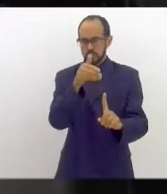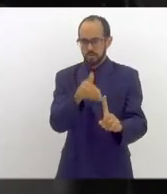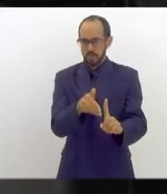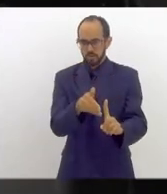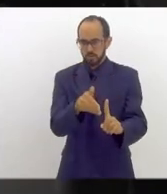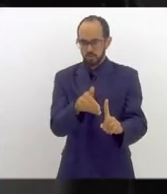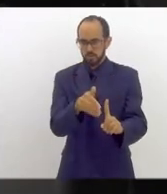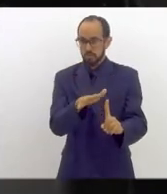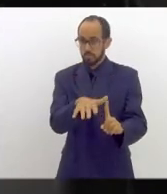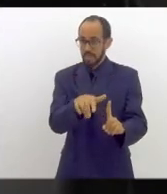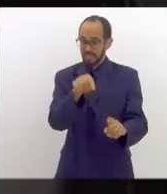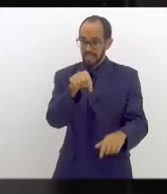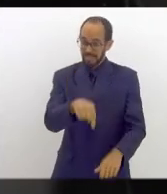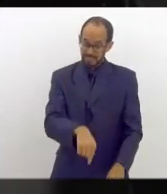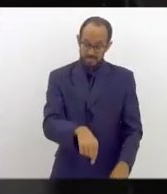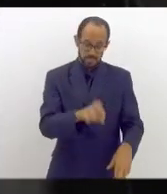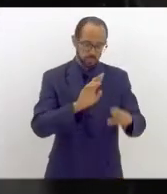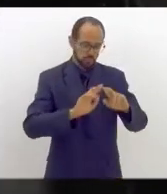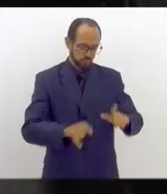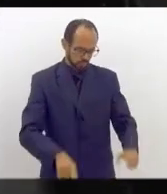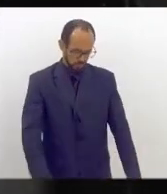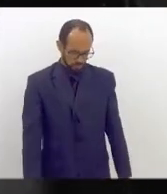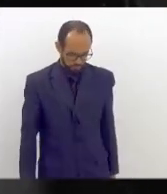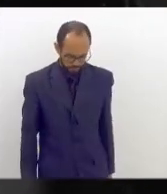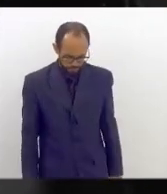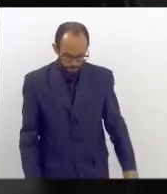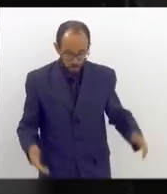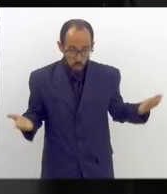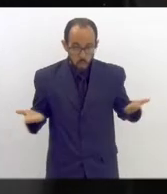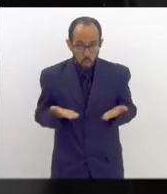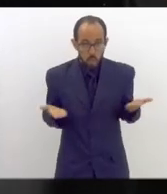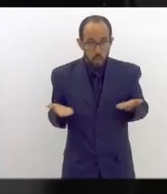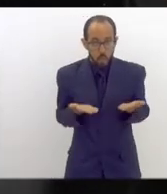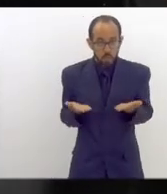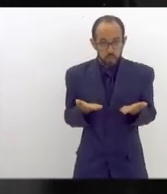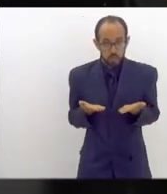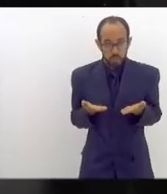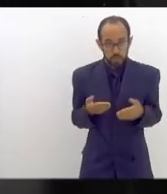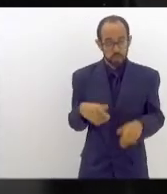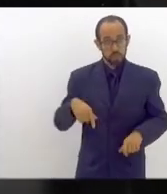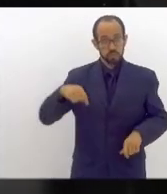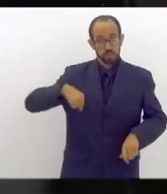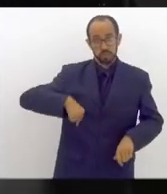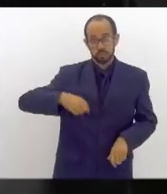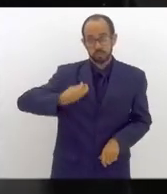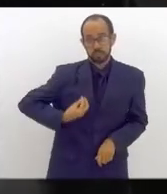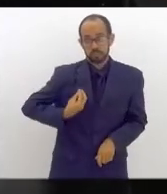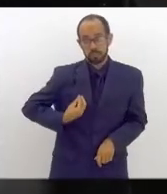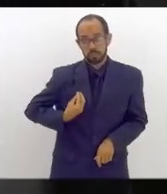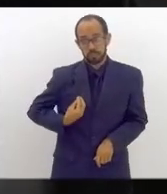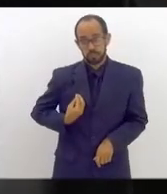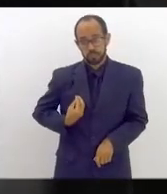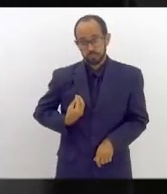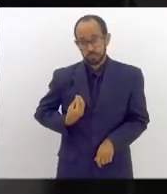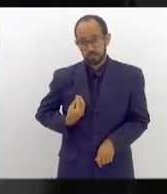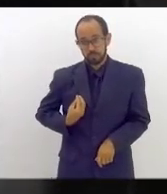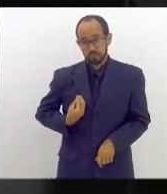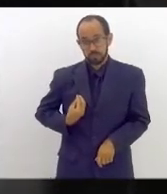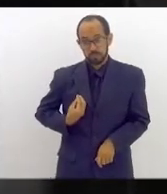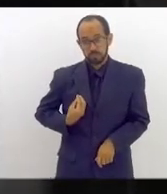Mas aqui é diferente aqui hoje são que estão presentes quatro lastimavelmente